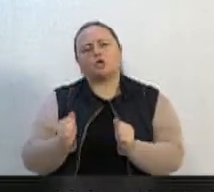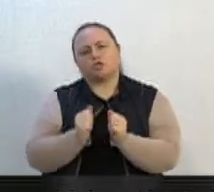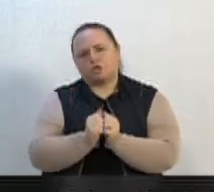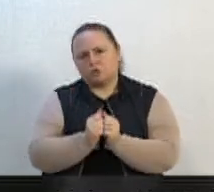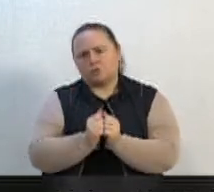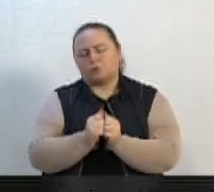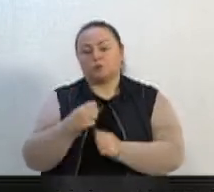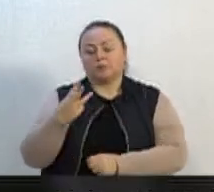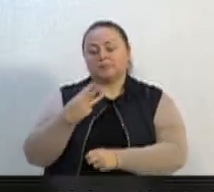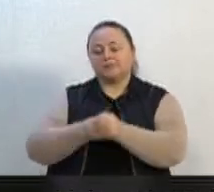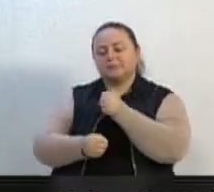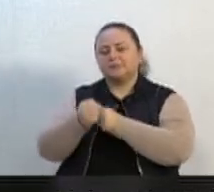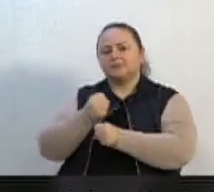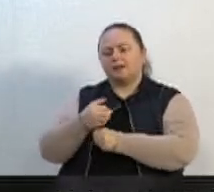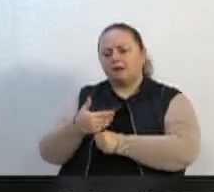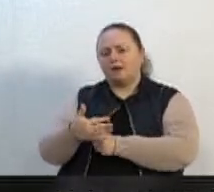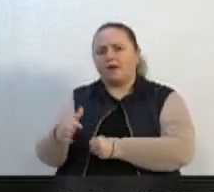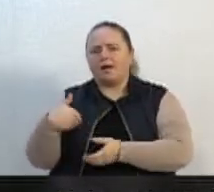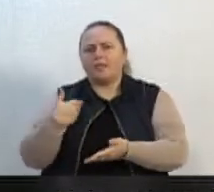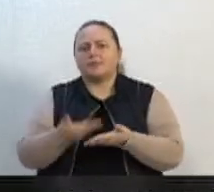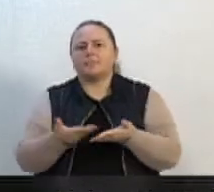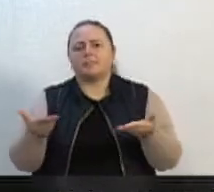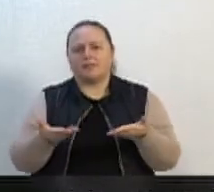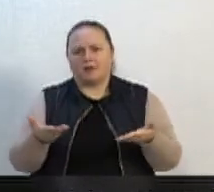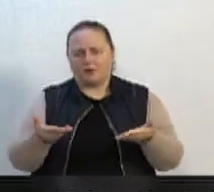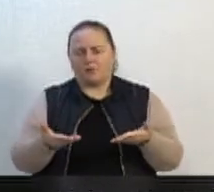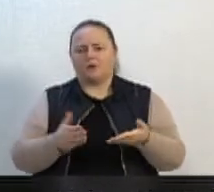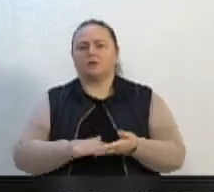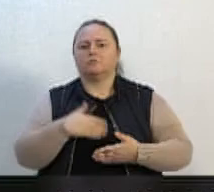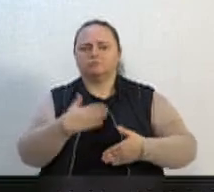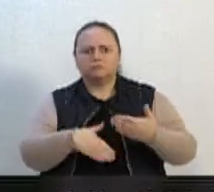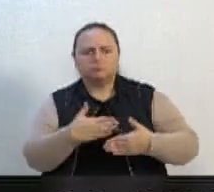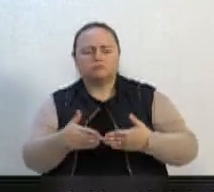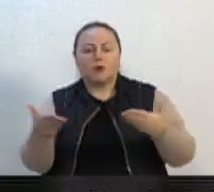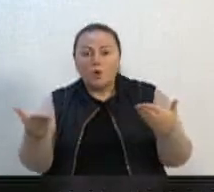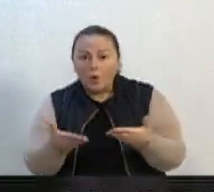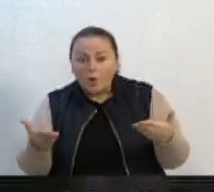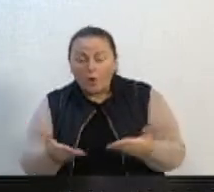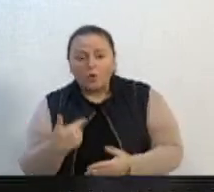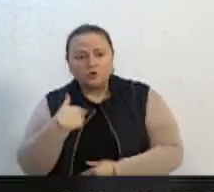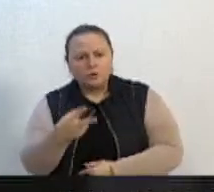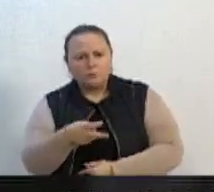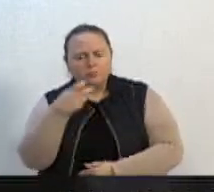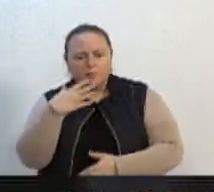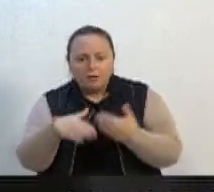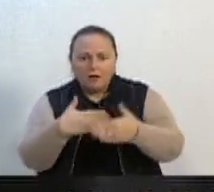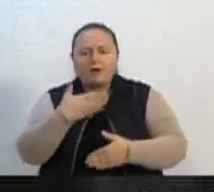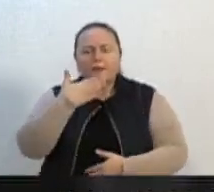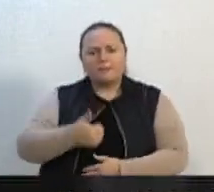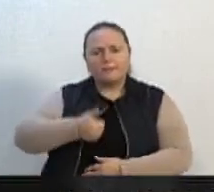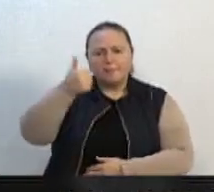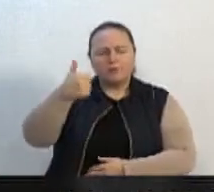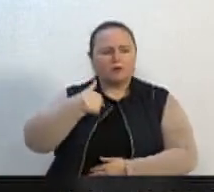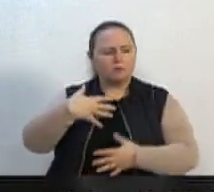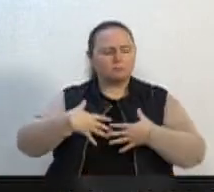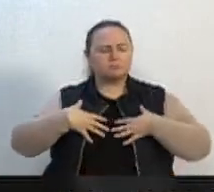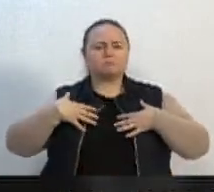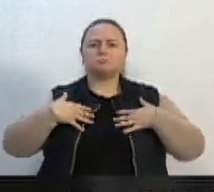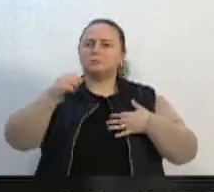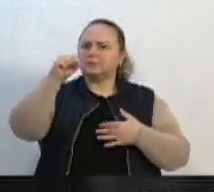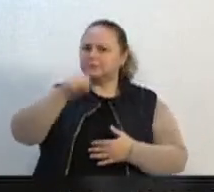aqui avançar nisso. E quando eu olho que hoje a cidade avançou nesse sentido, eu digo para vocês, eu sinto orgulho sim. Sei dos problemas, sei das